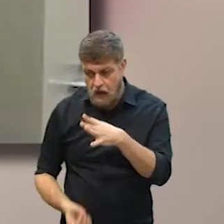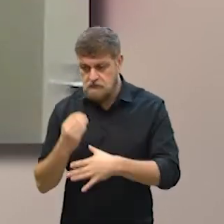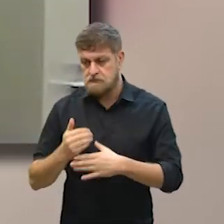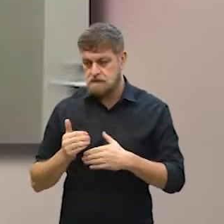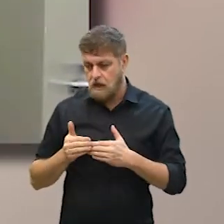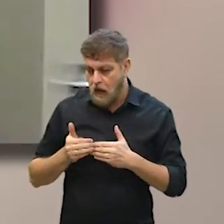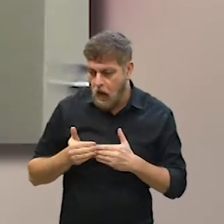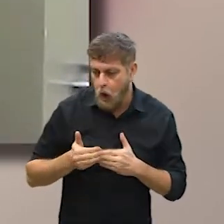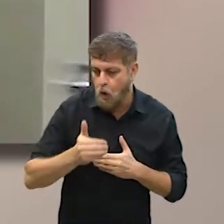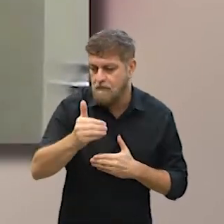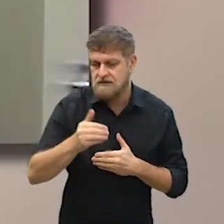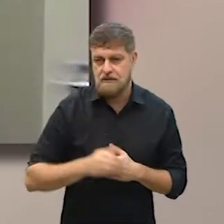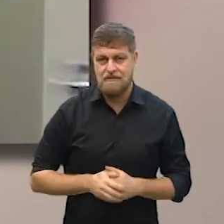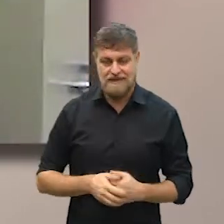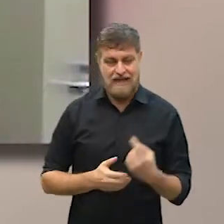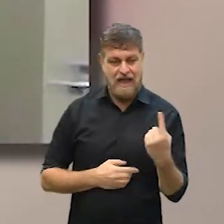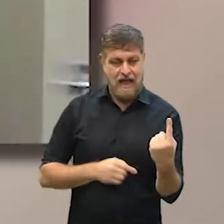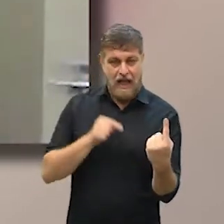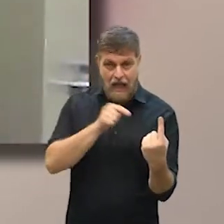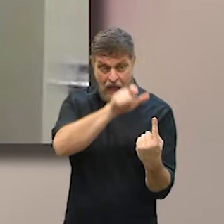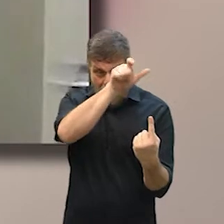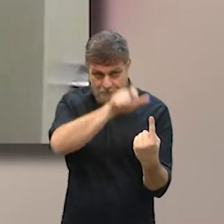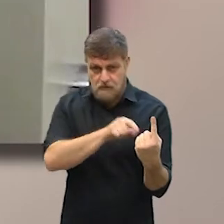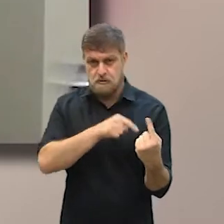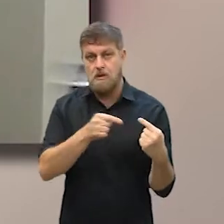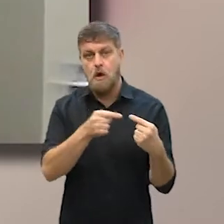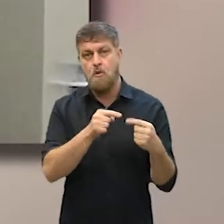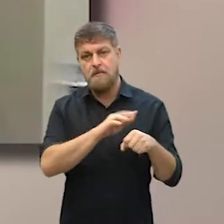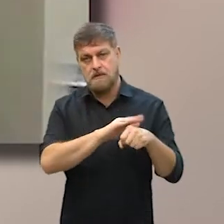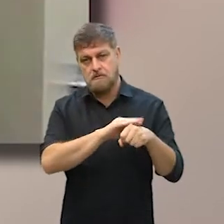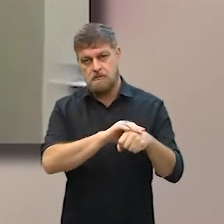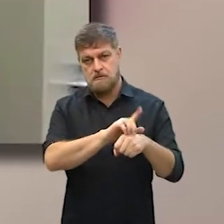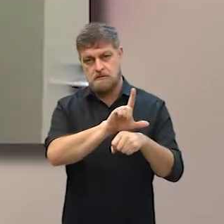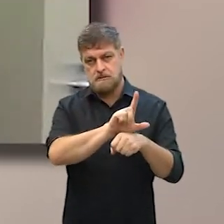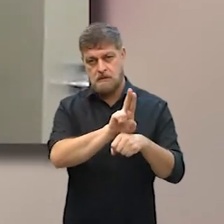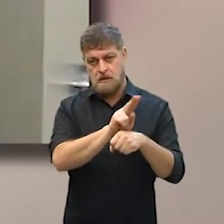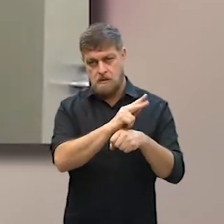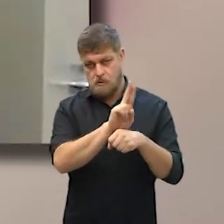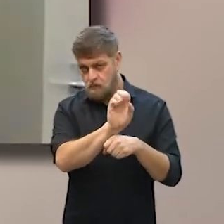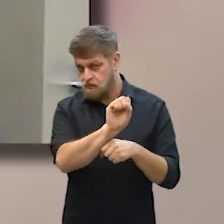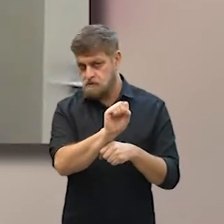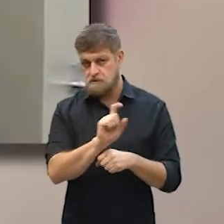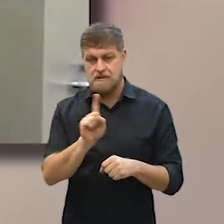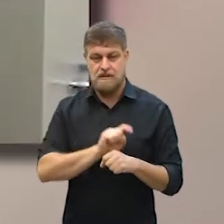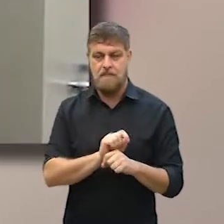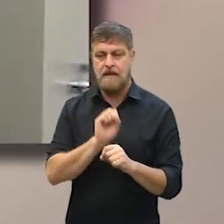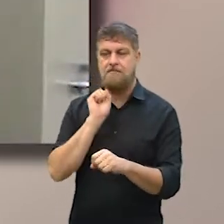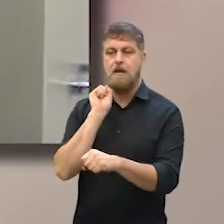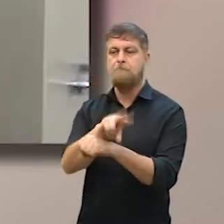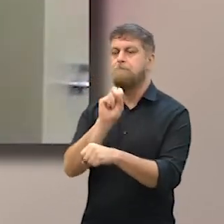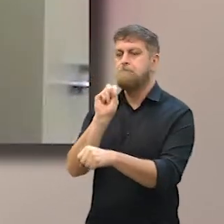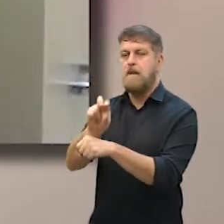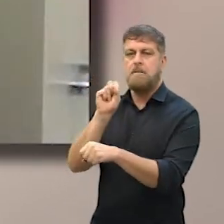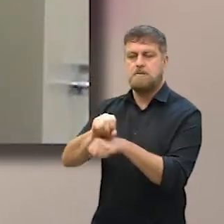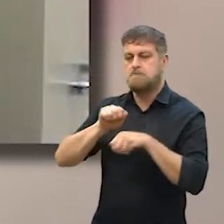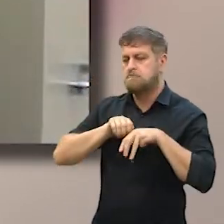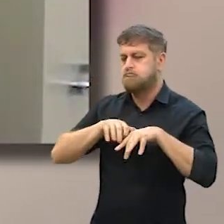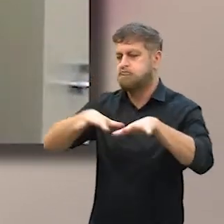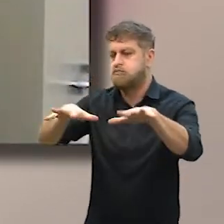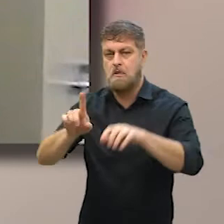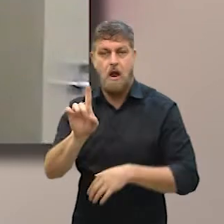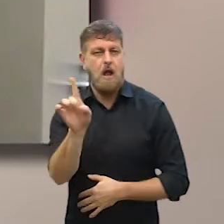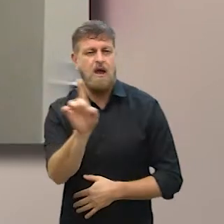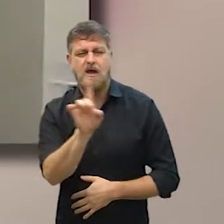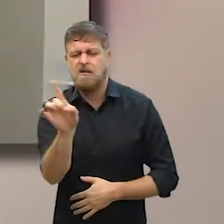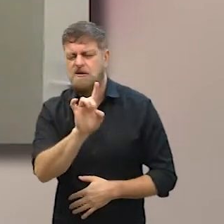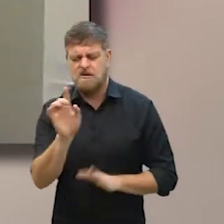podem ser o desencadeante mas isso daquele paciente que tem suscetibilidade da uma não usam não é uma